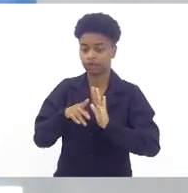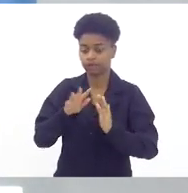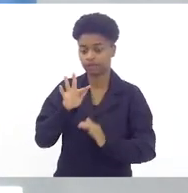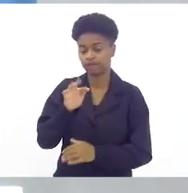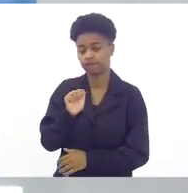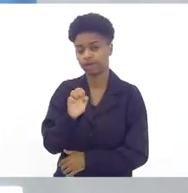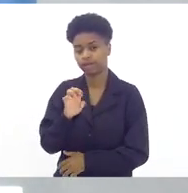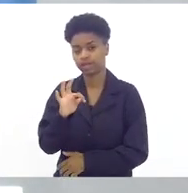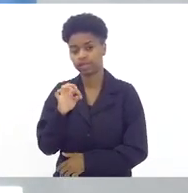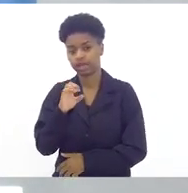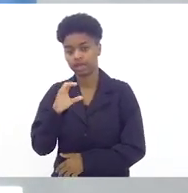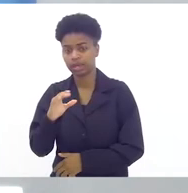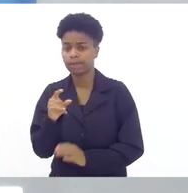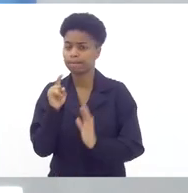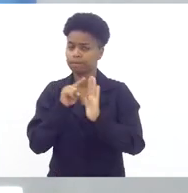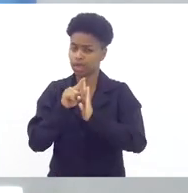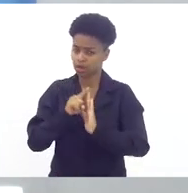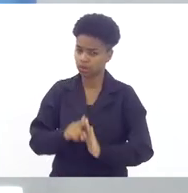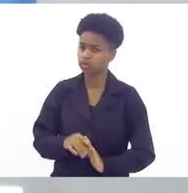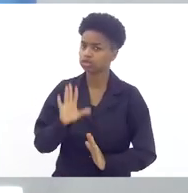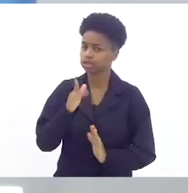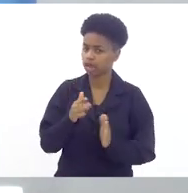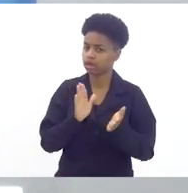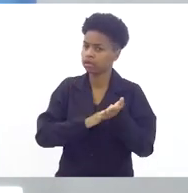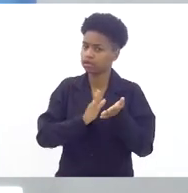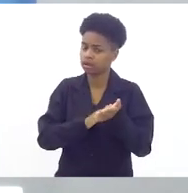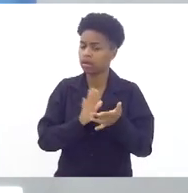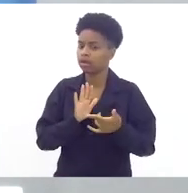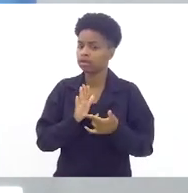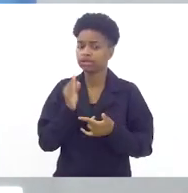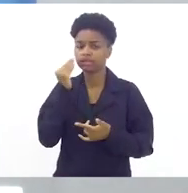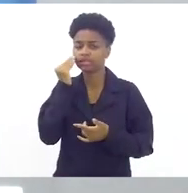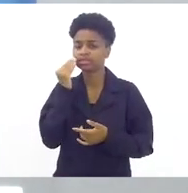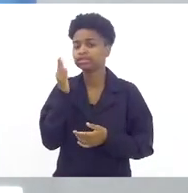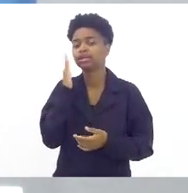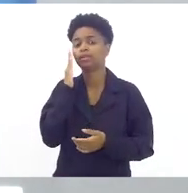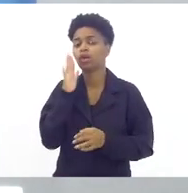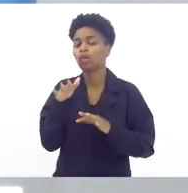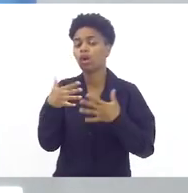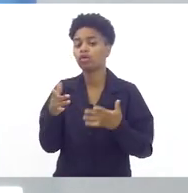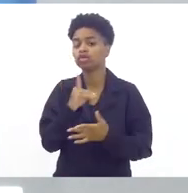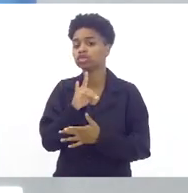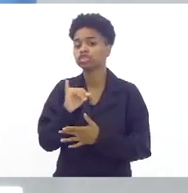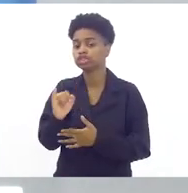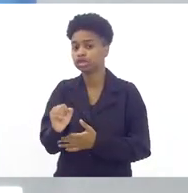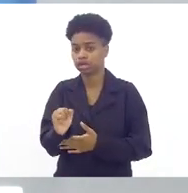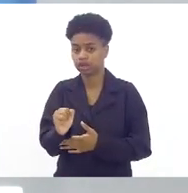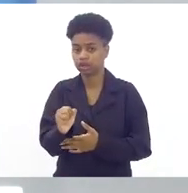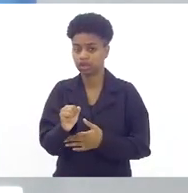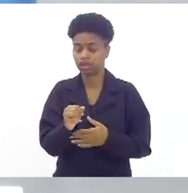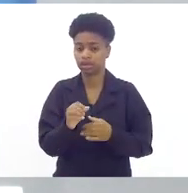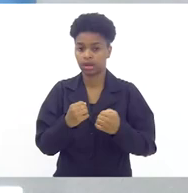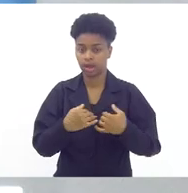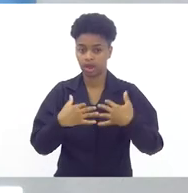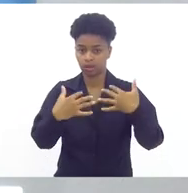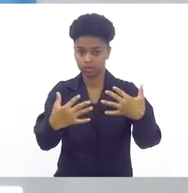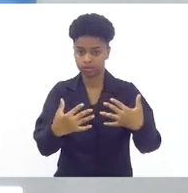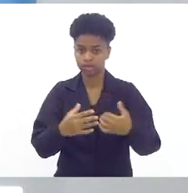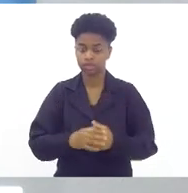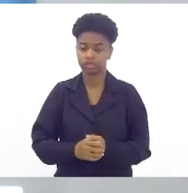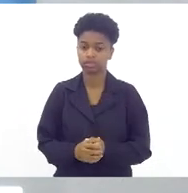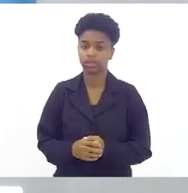perguntado tem tem já cobrado a data dessa dessa audiência conjunta e fica aqui meu compromisso de